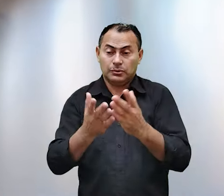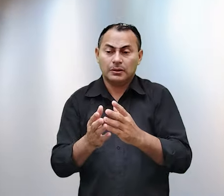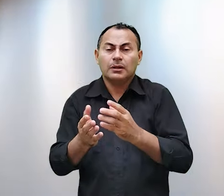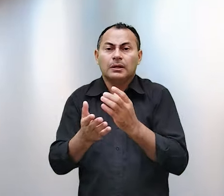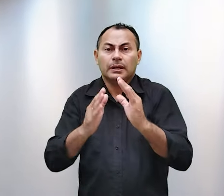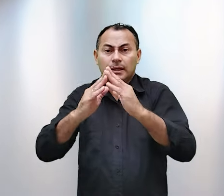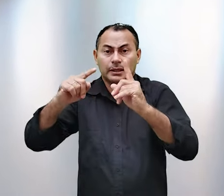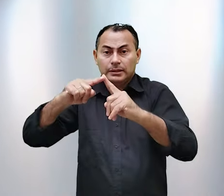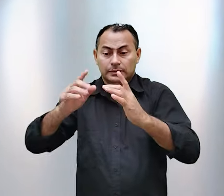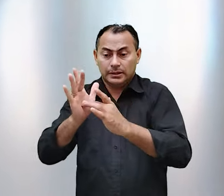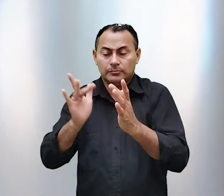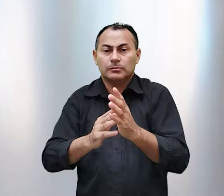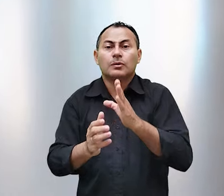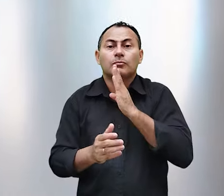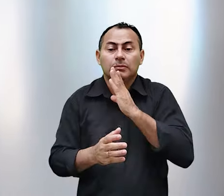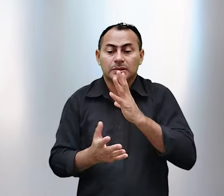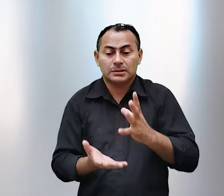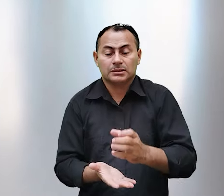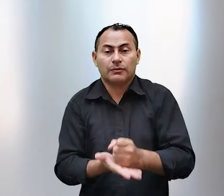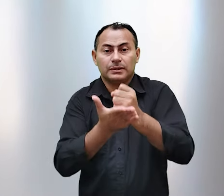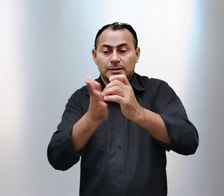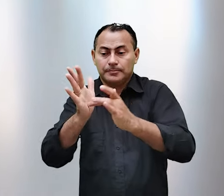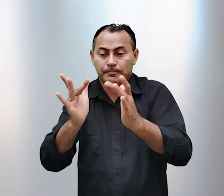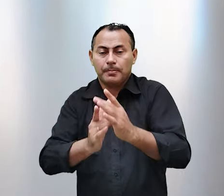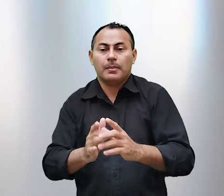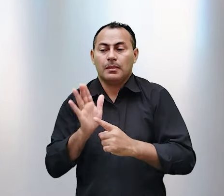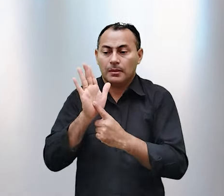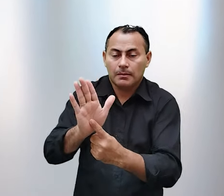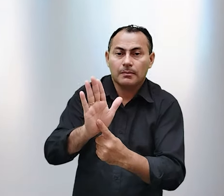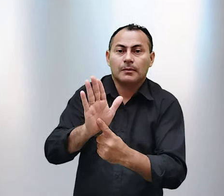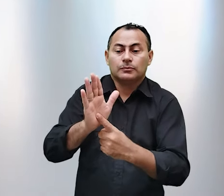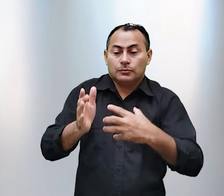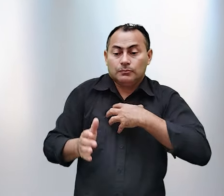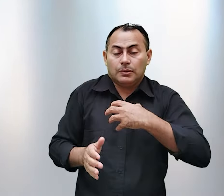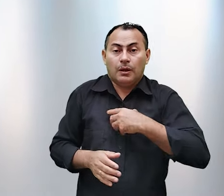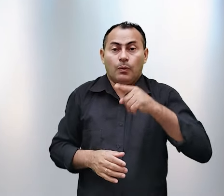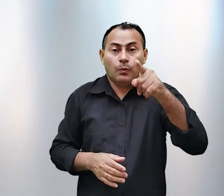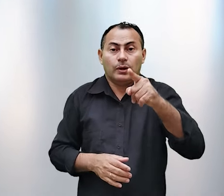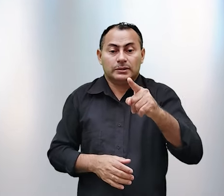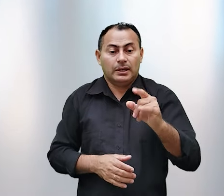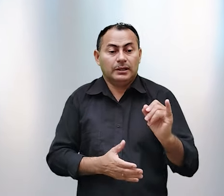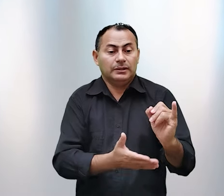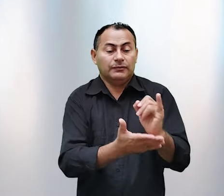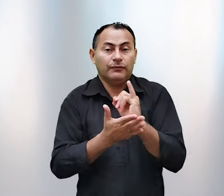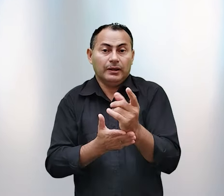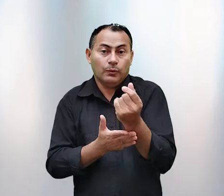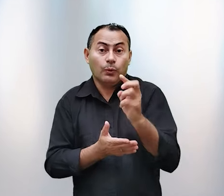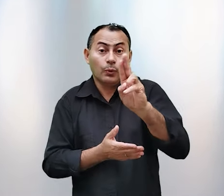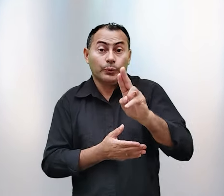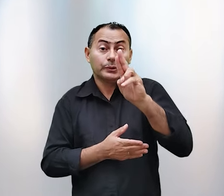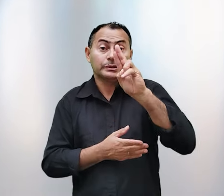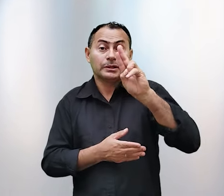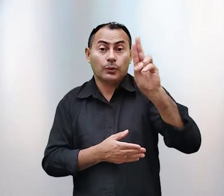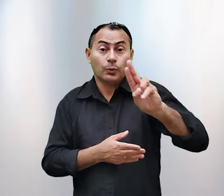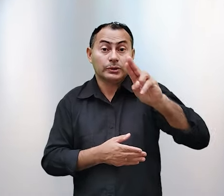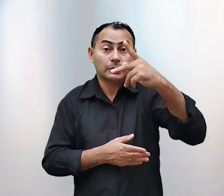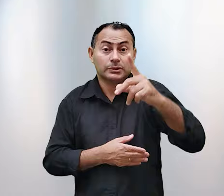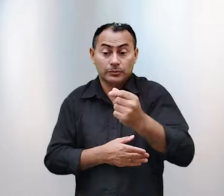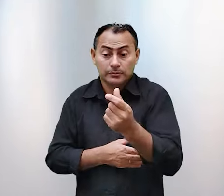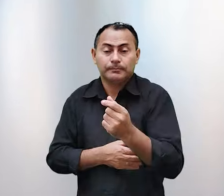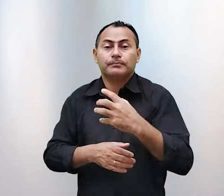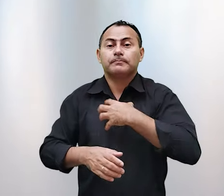está erguida. As pessoas tomam conhecimento da salvação em Cristo como resultado da maneira como você investe o seu